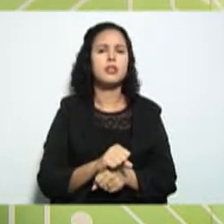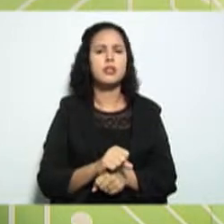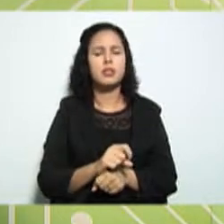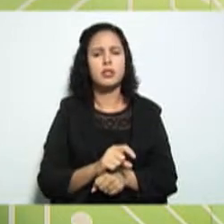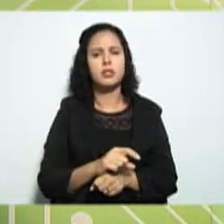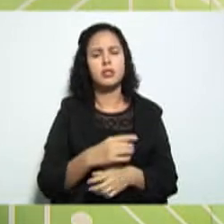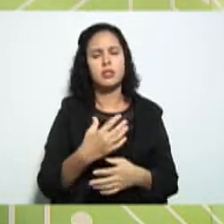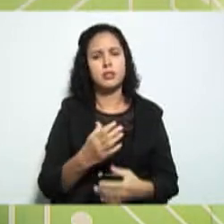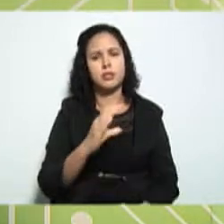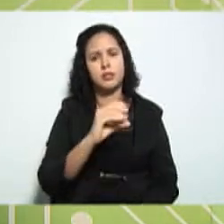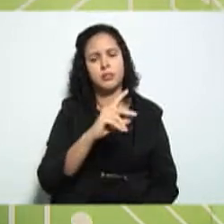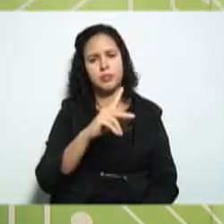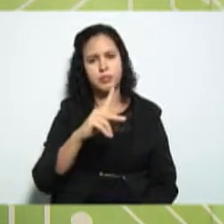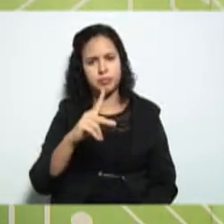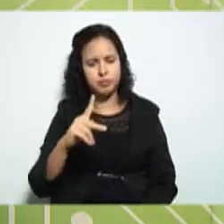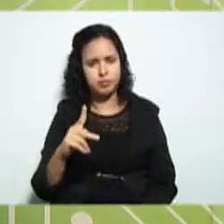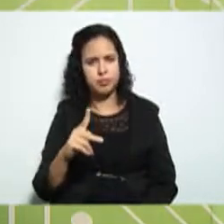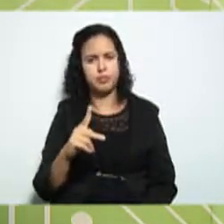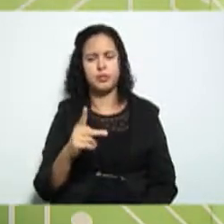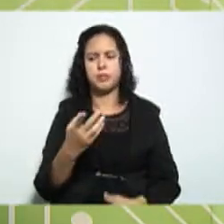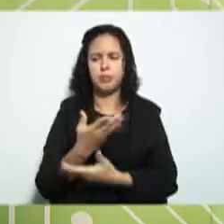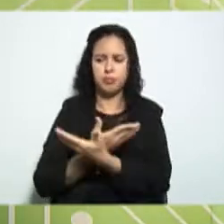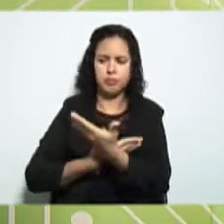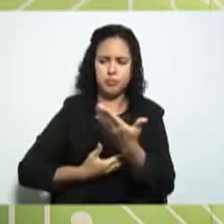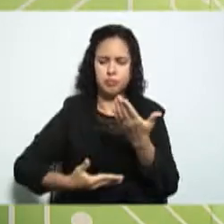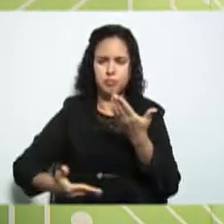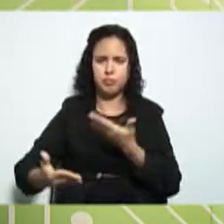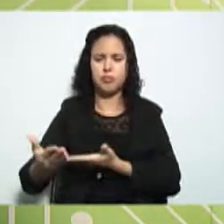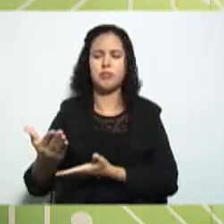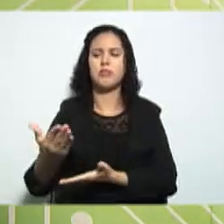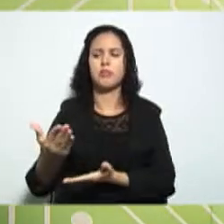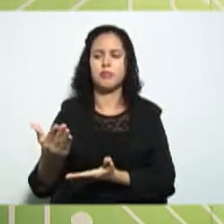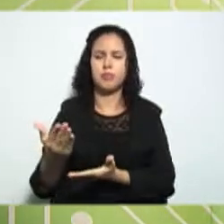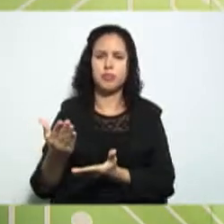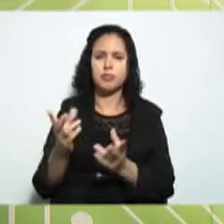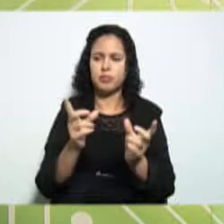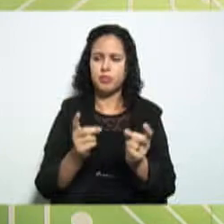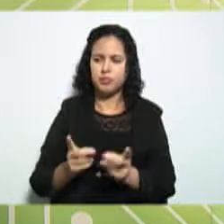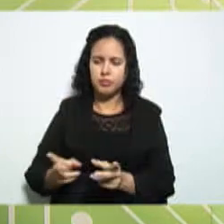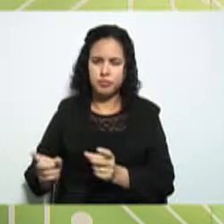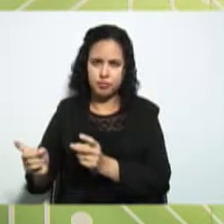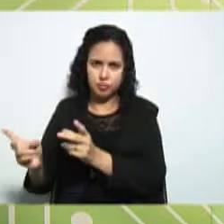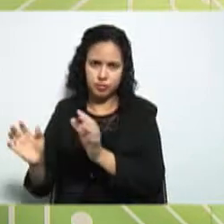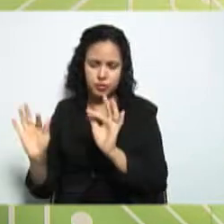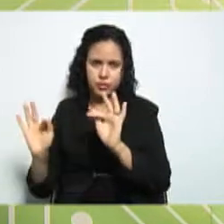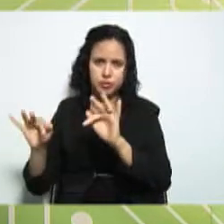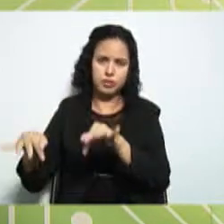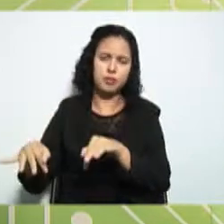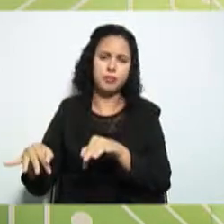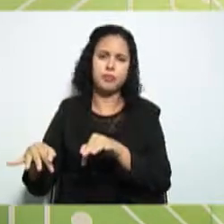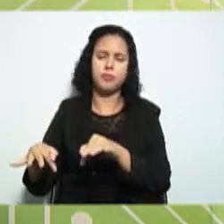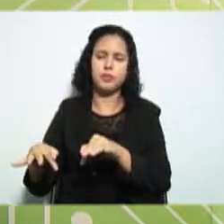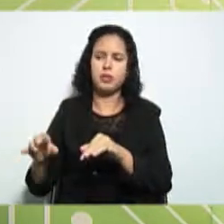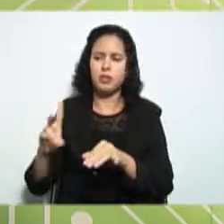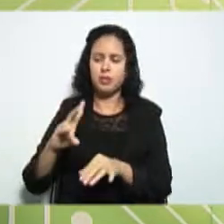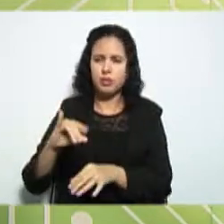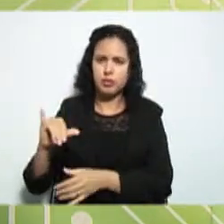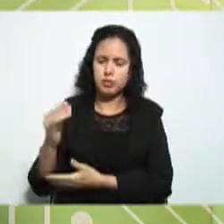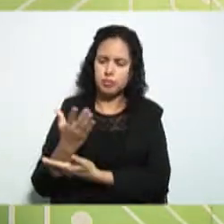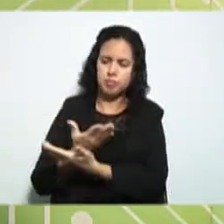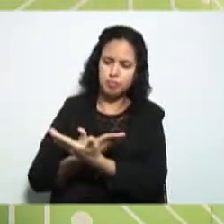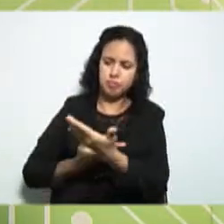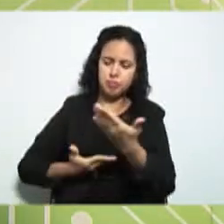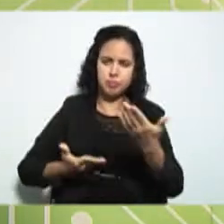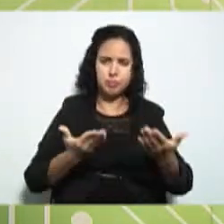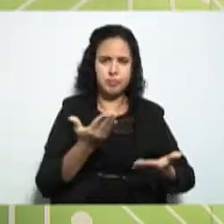cooperativa, quando vai comercializar os produtos, quando vai fazer a sua atividade final de comercialização, ela vai repassar para o